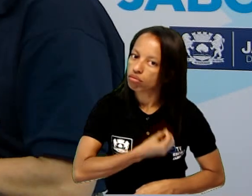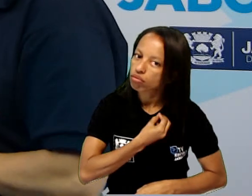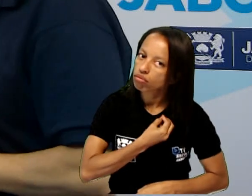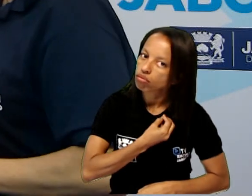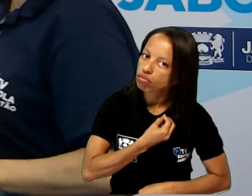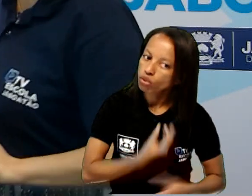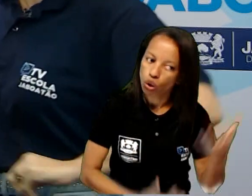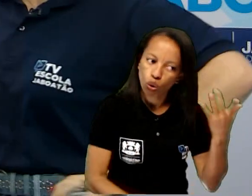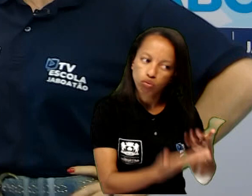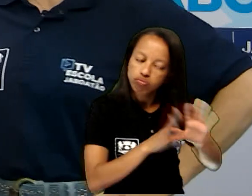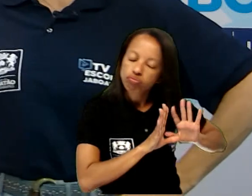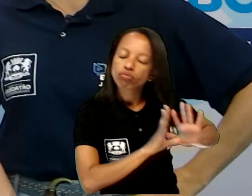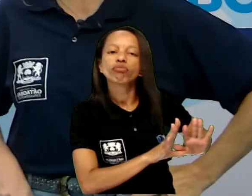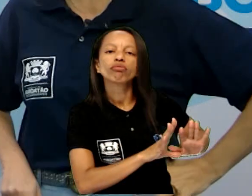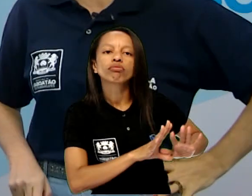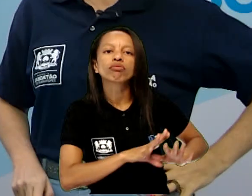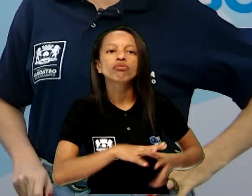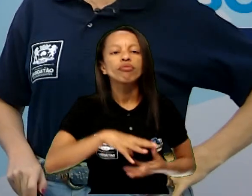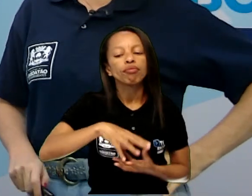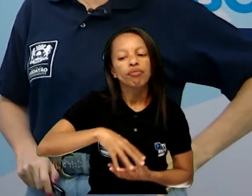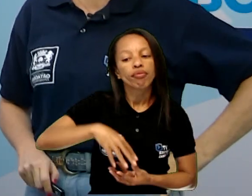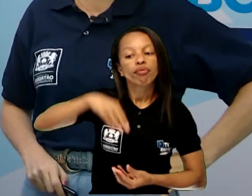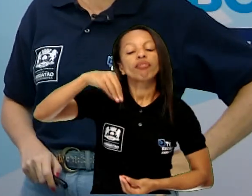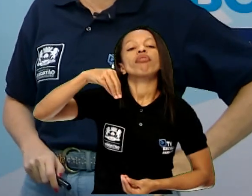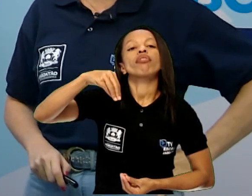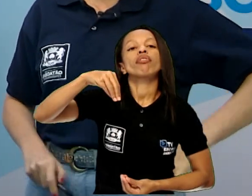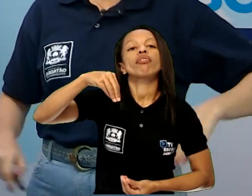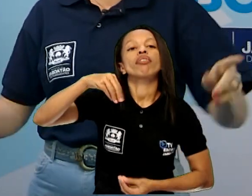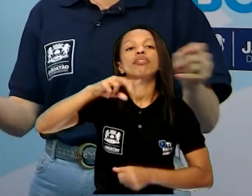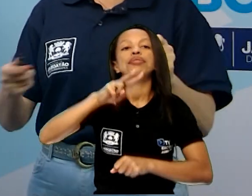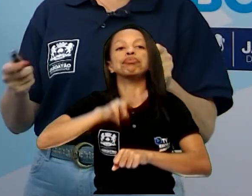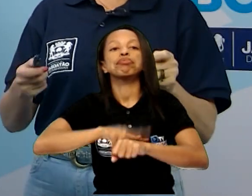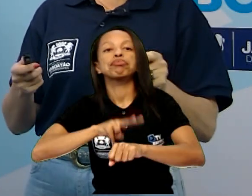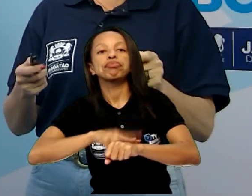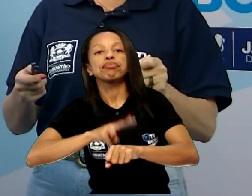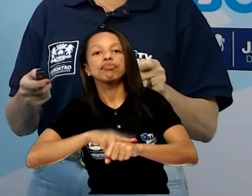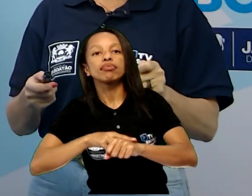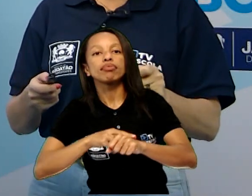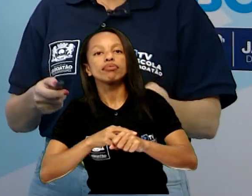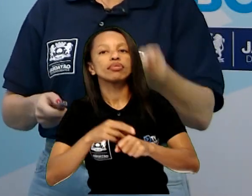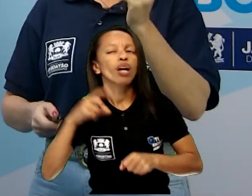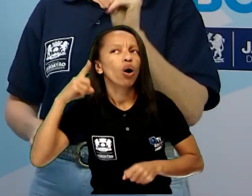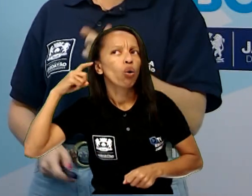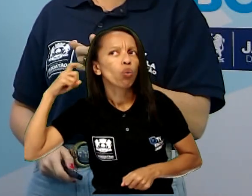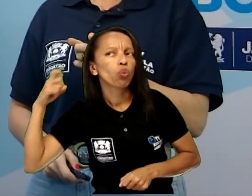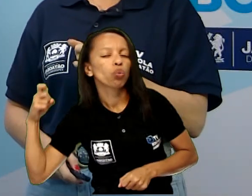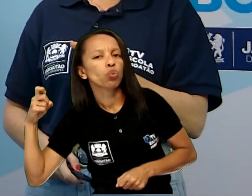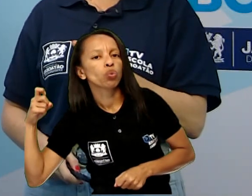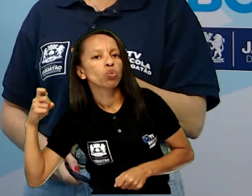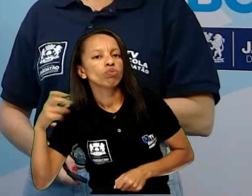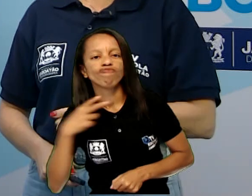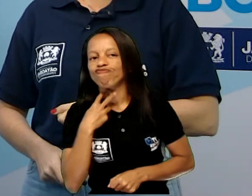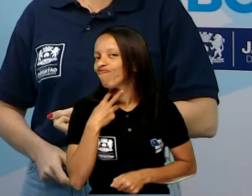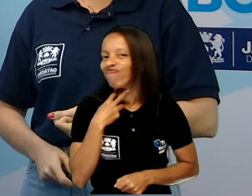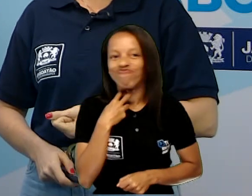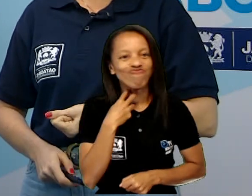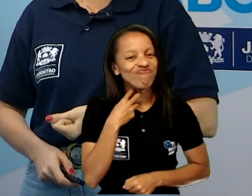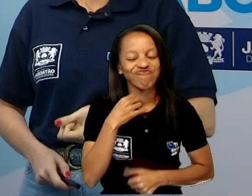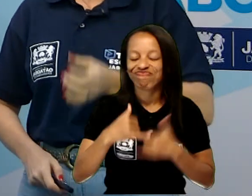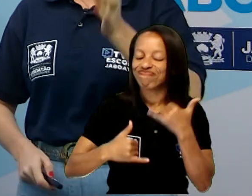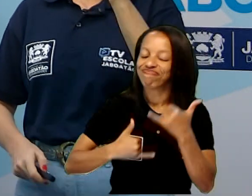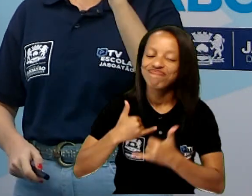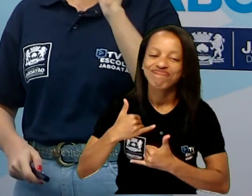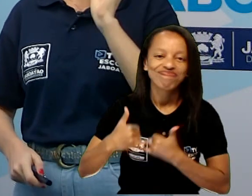fogo. Garrafas. Quem não gosta de garrafa de vidro? Fazer aquele barulhinho. Mas também não pode brincar com garrafa,